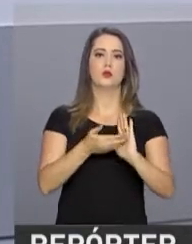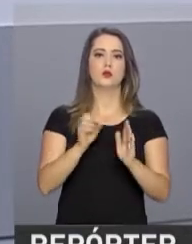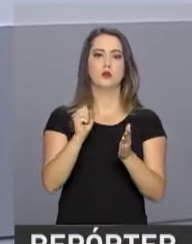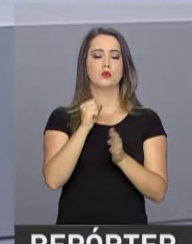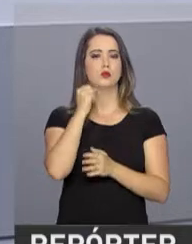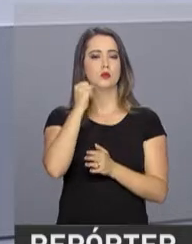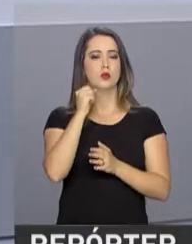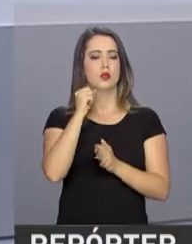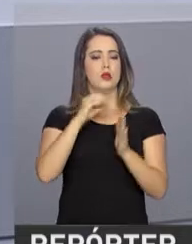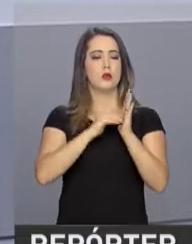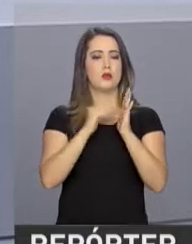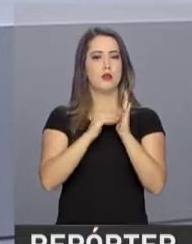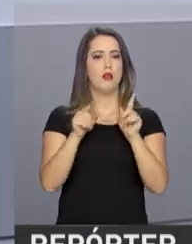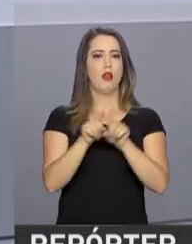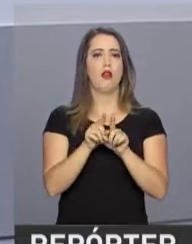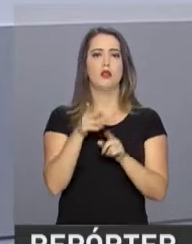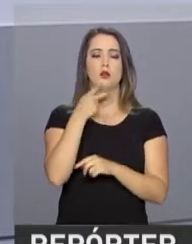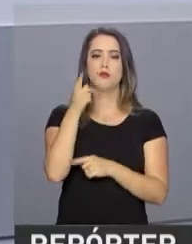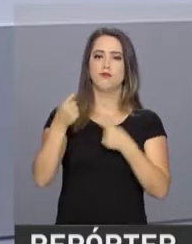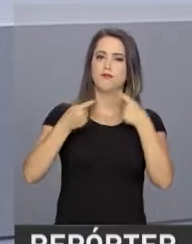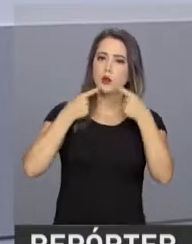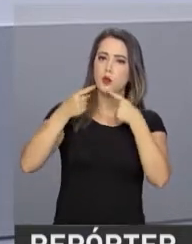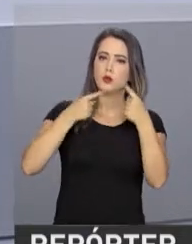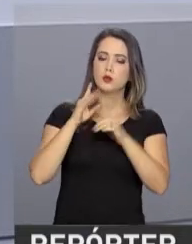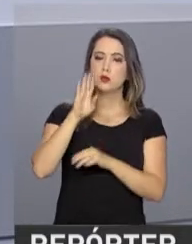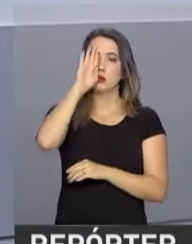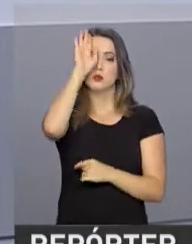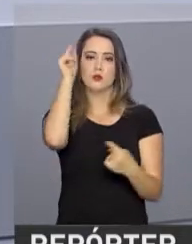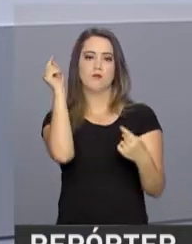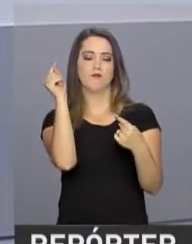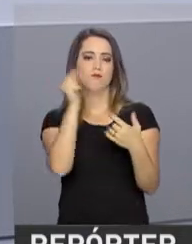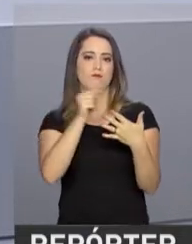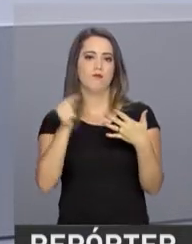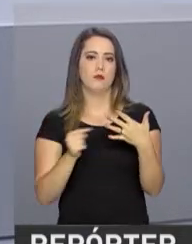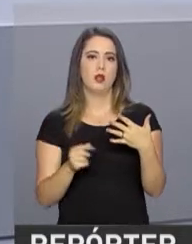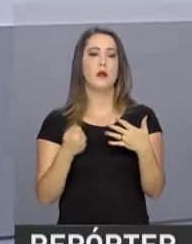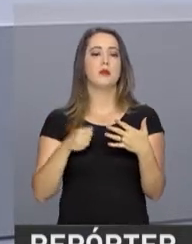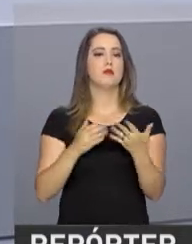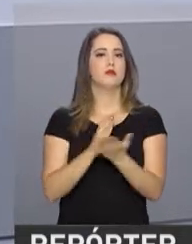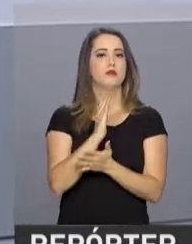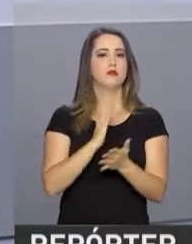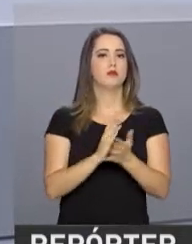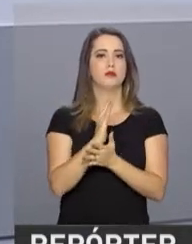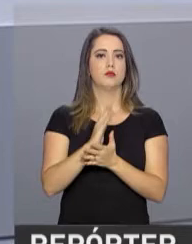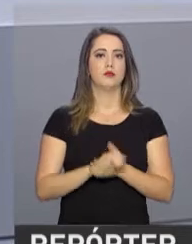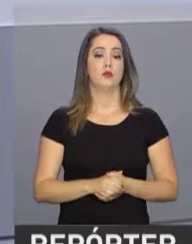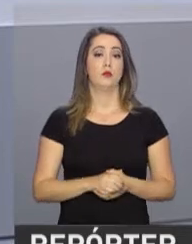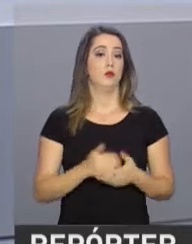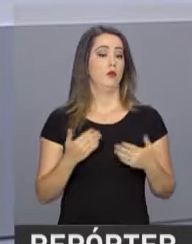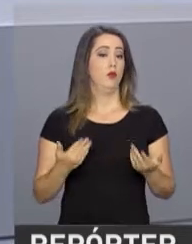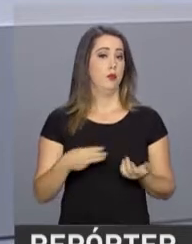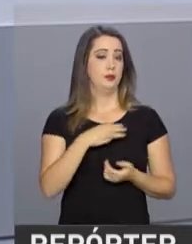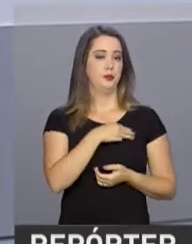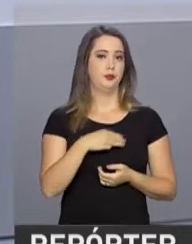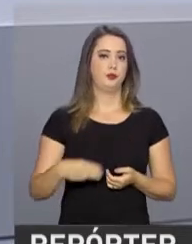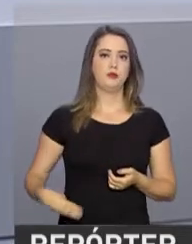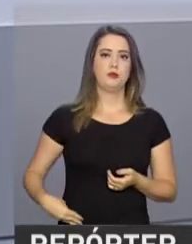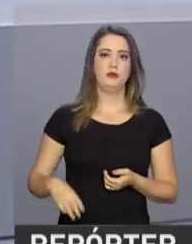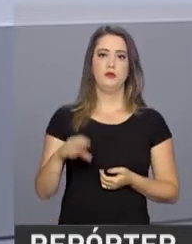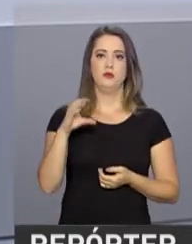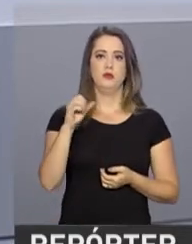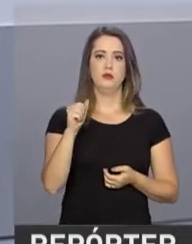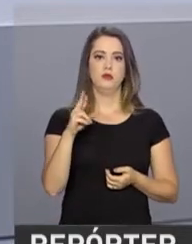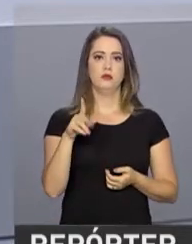do senado para debater as pautas prioritárias a serem aprovadas nas casas legislativas o ministro da secretaria de governo